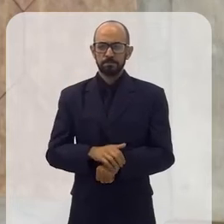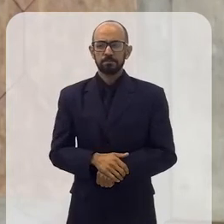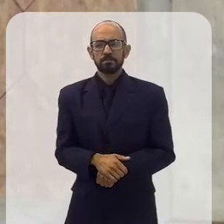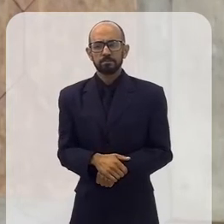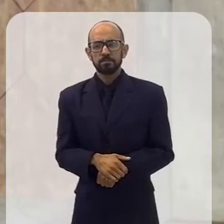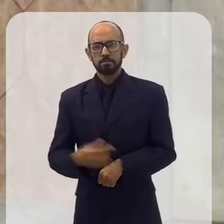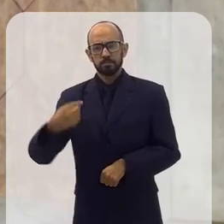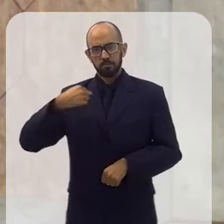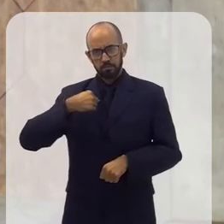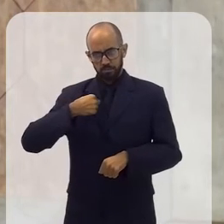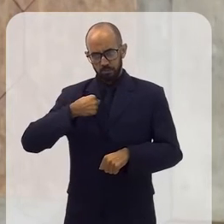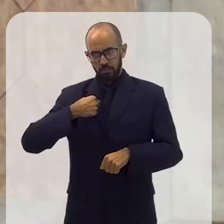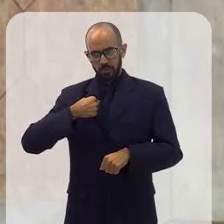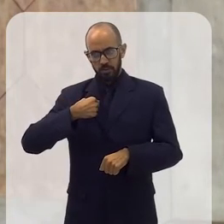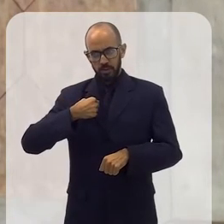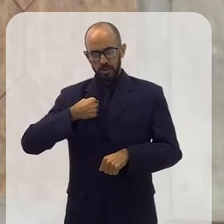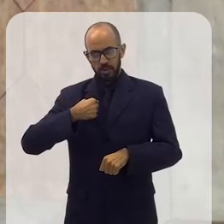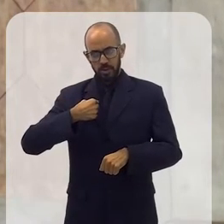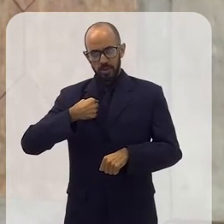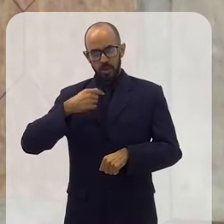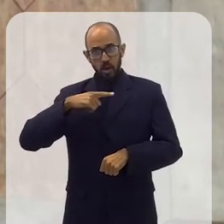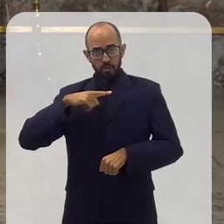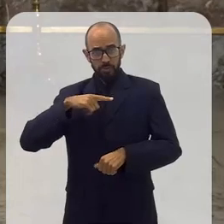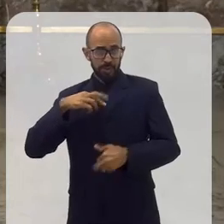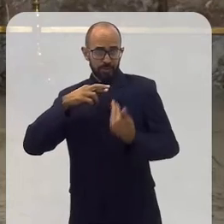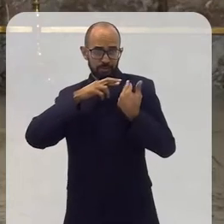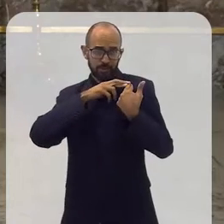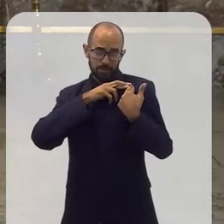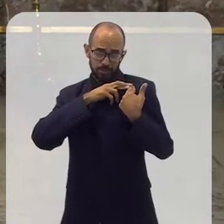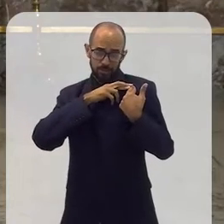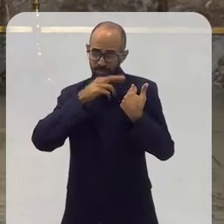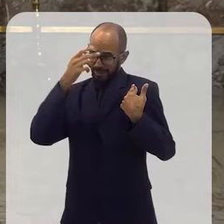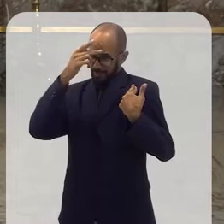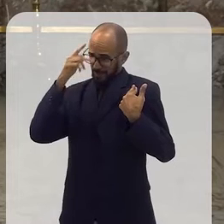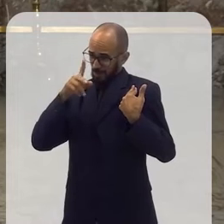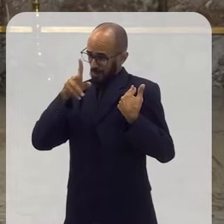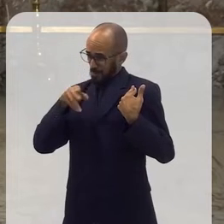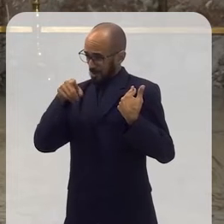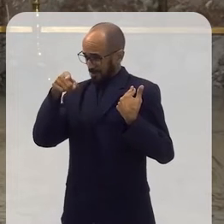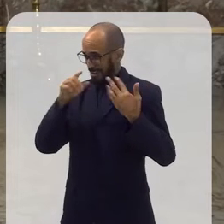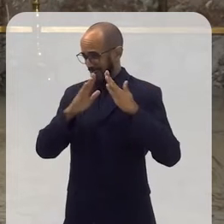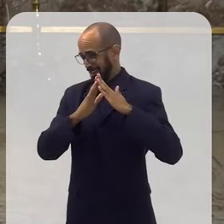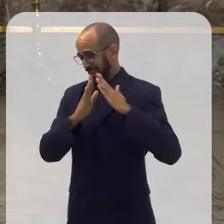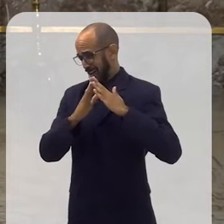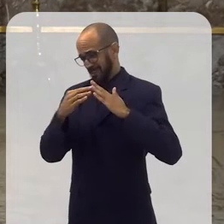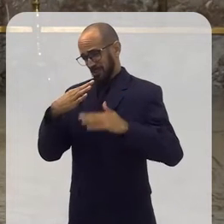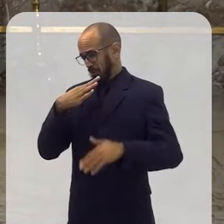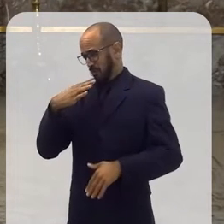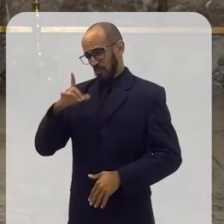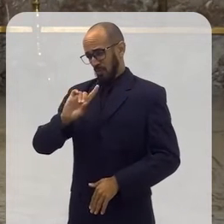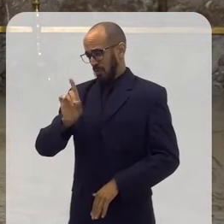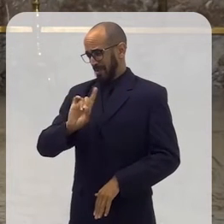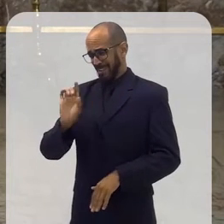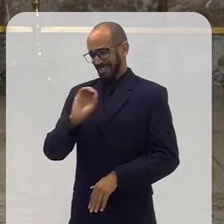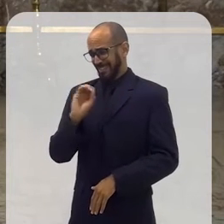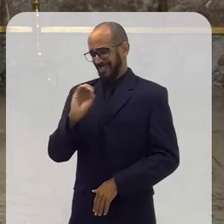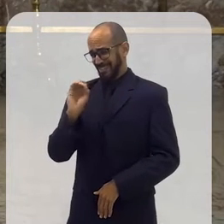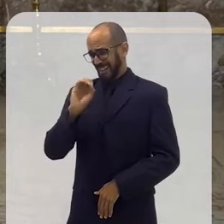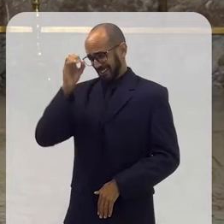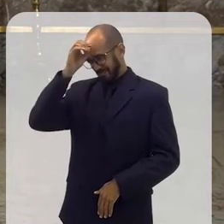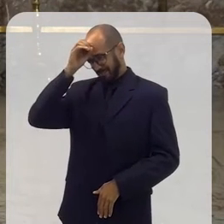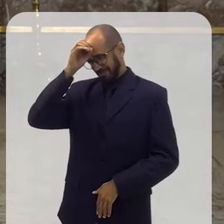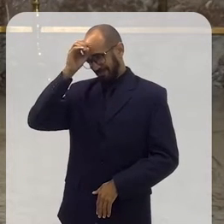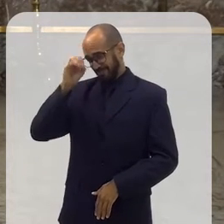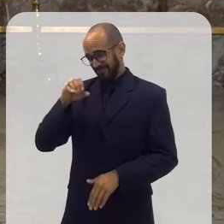a entender. Eu faço o papel daquele que está em casa e que não conhece